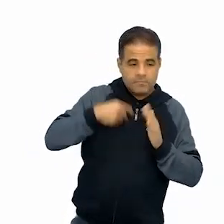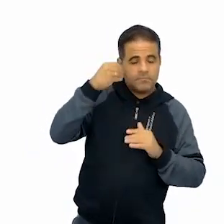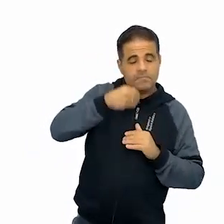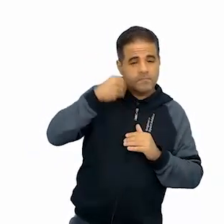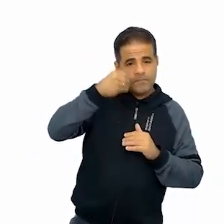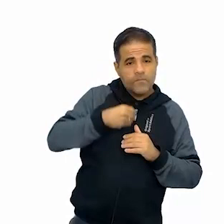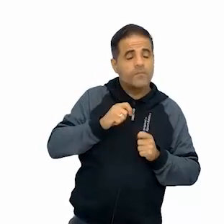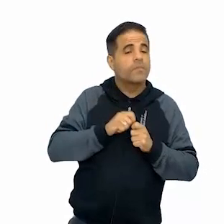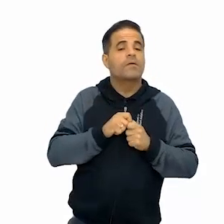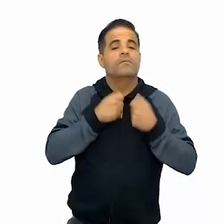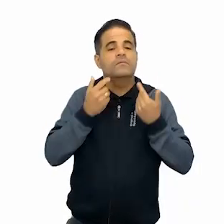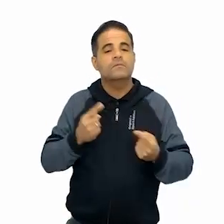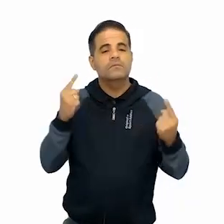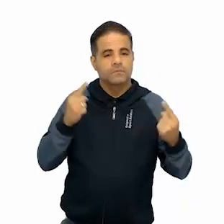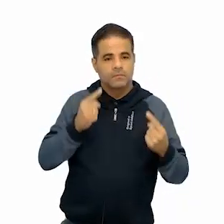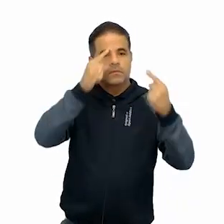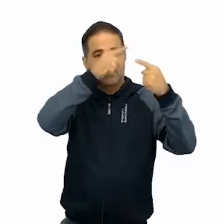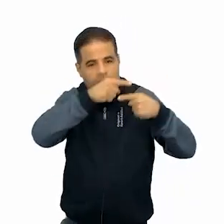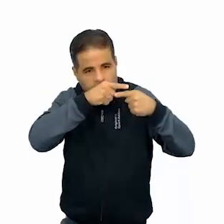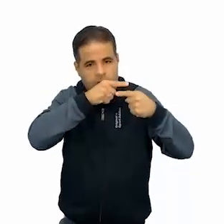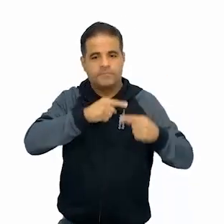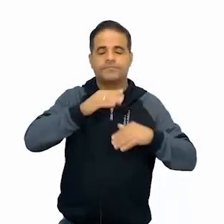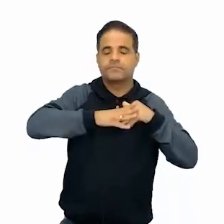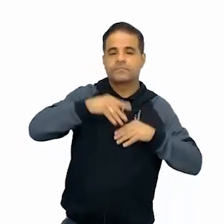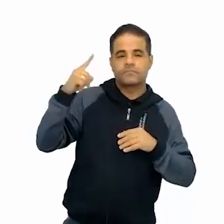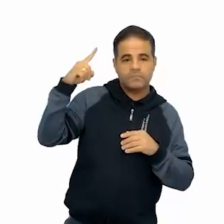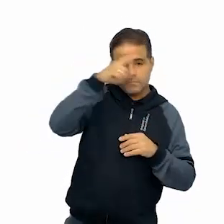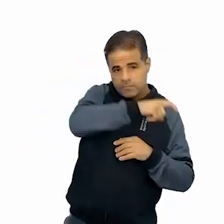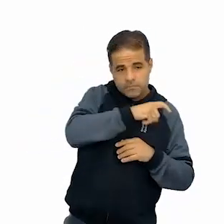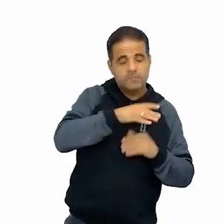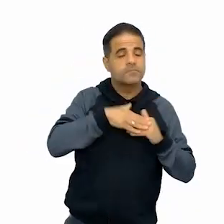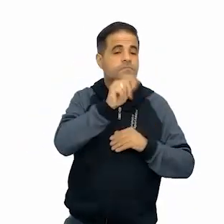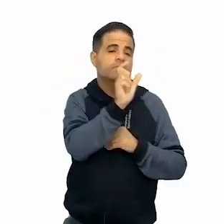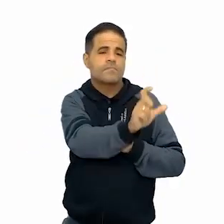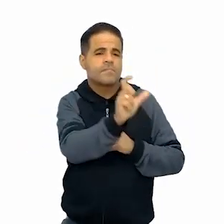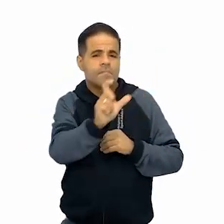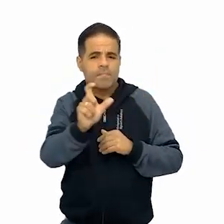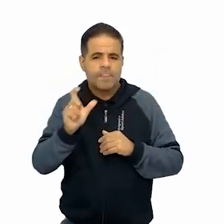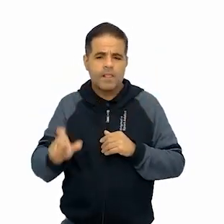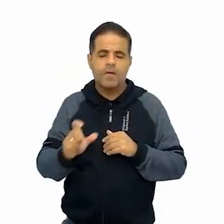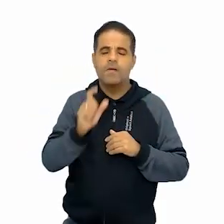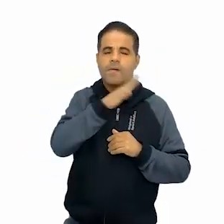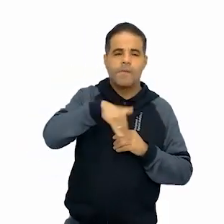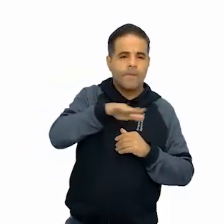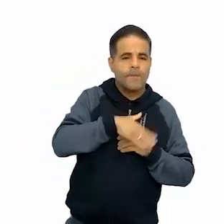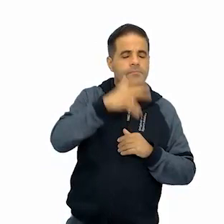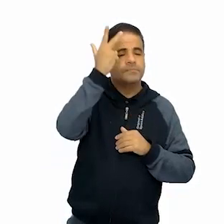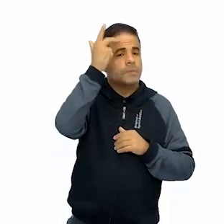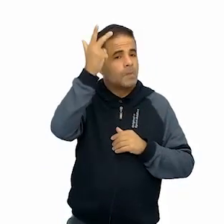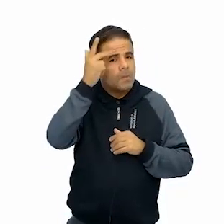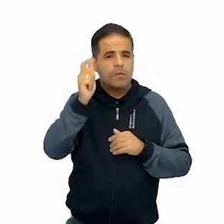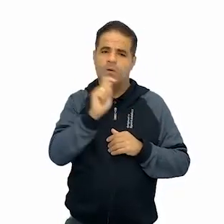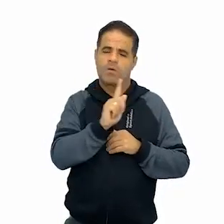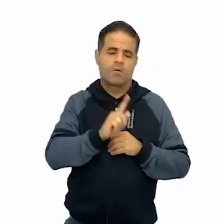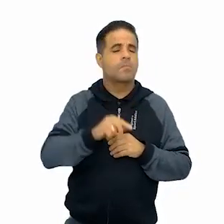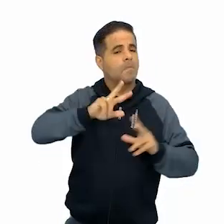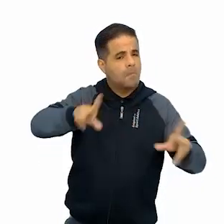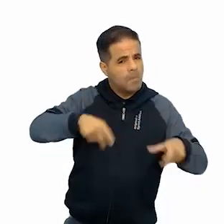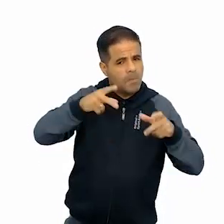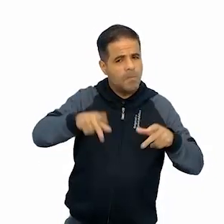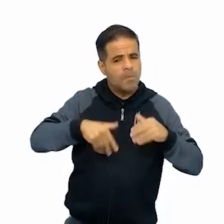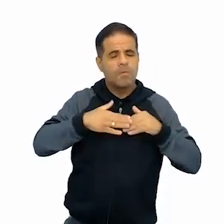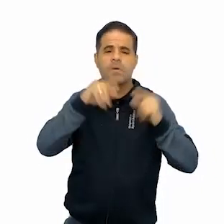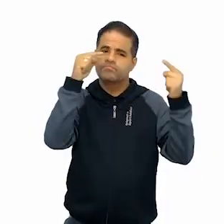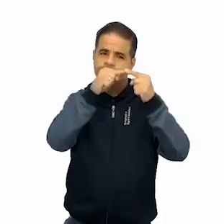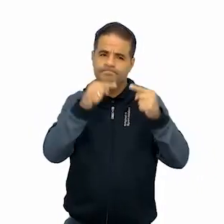experiente realiza ao se deparar com um texto mais complexo. E as palavras que não são comuns têm que ser exploradas para que